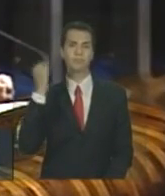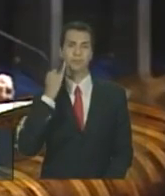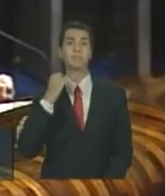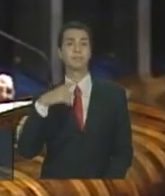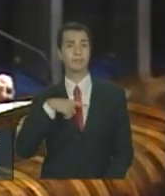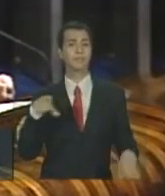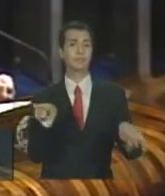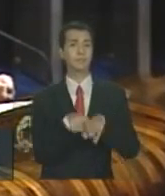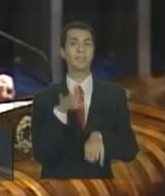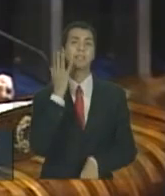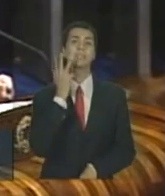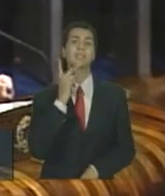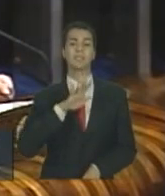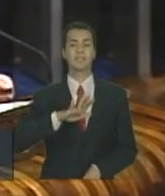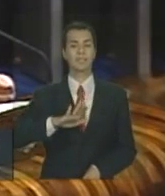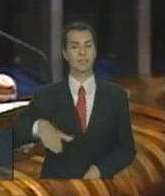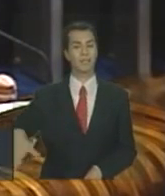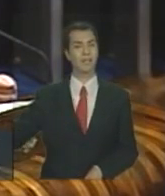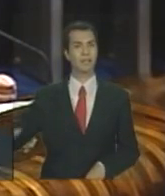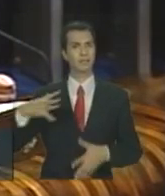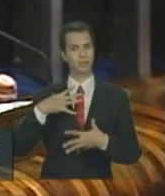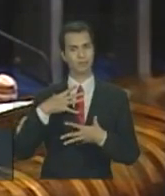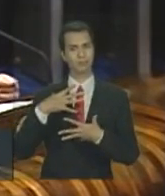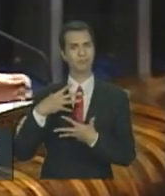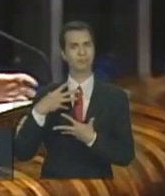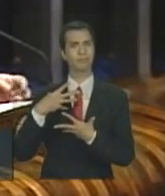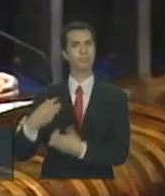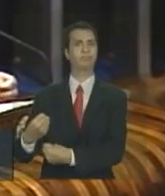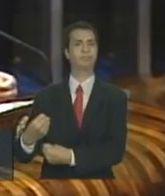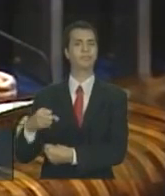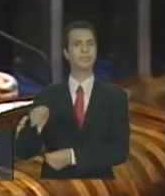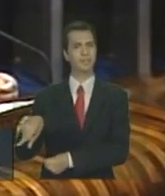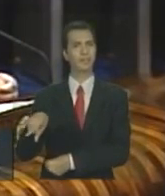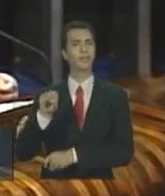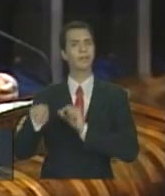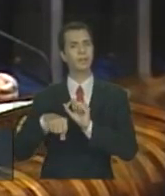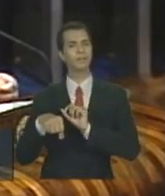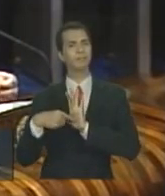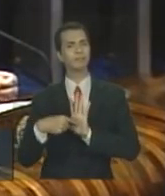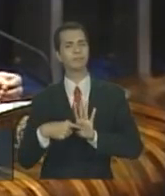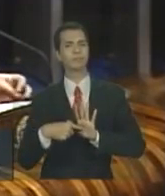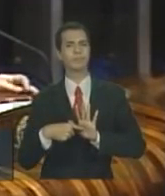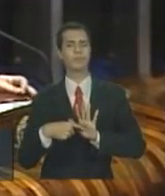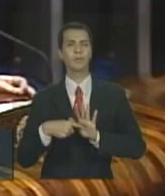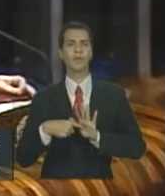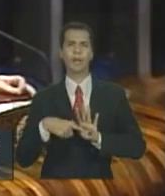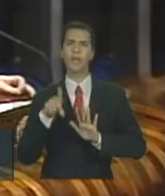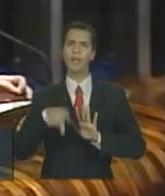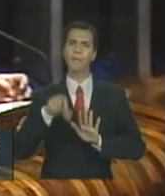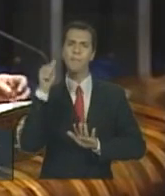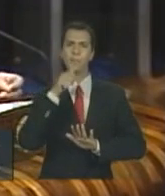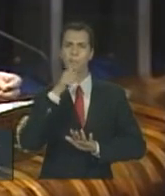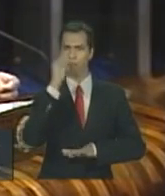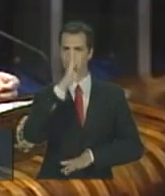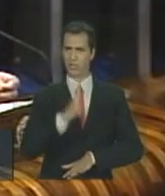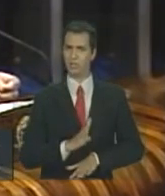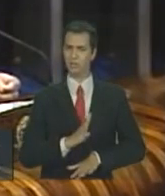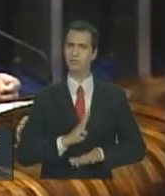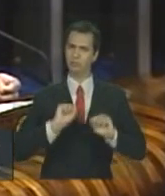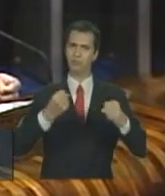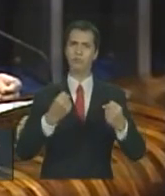crianças, e que reforça o papel da mulher na sociedade brasileira. Eu